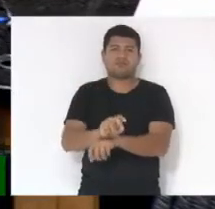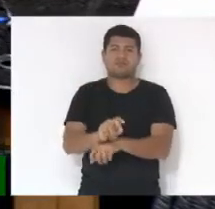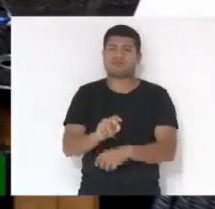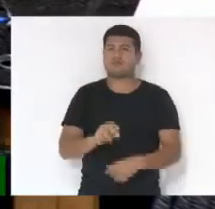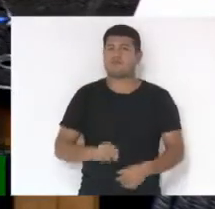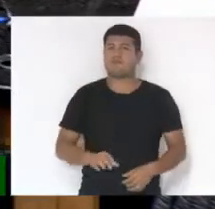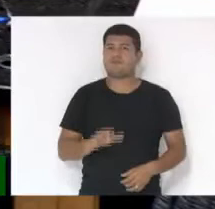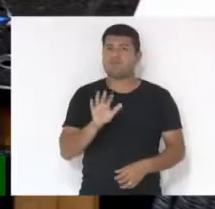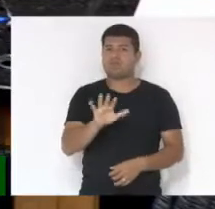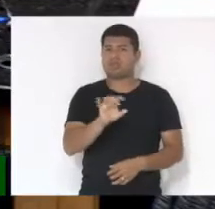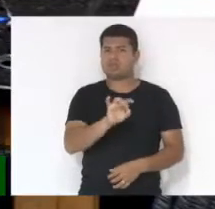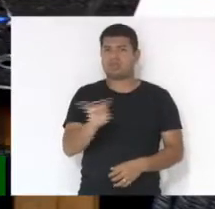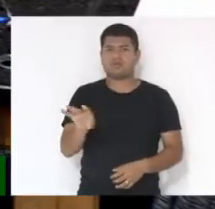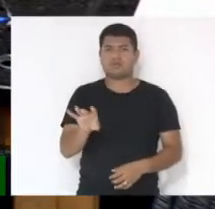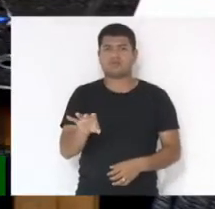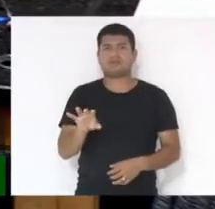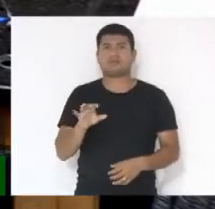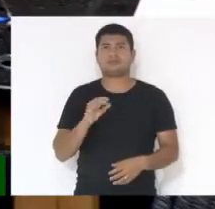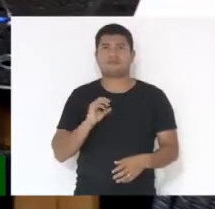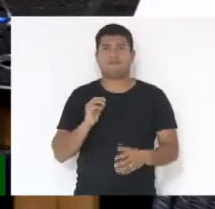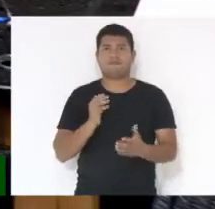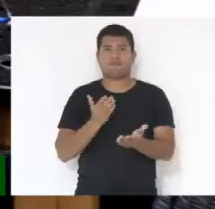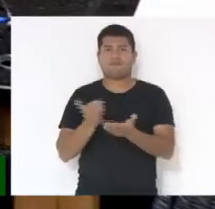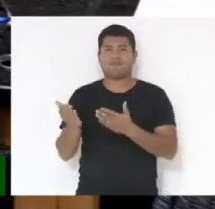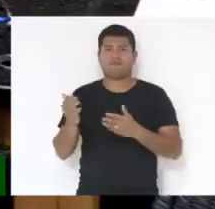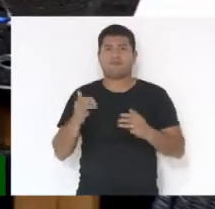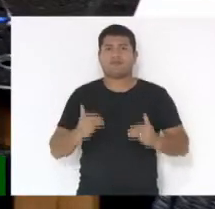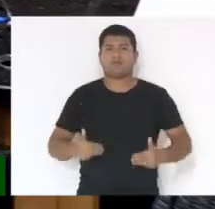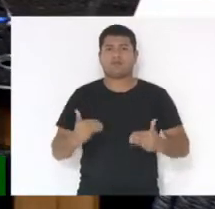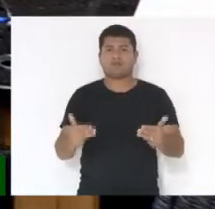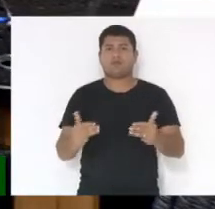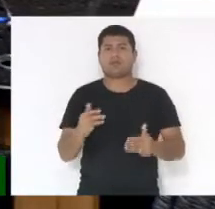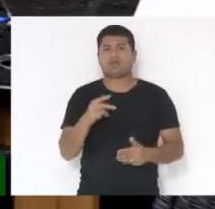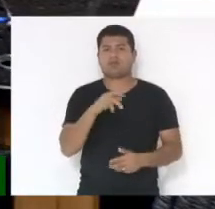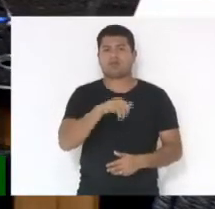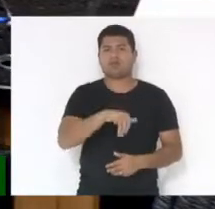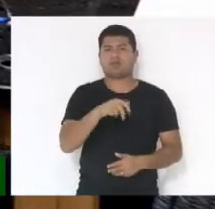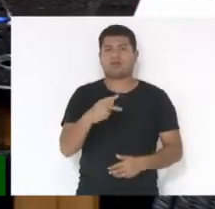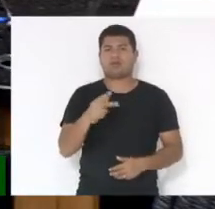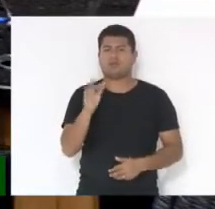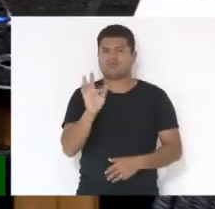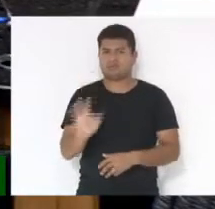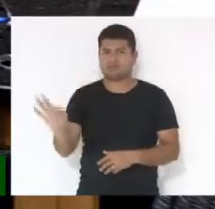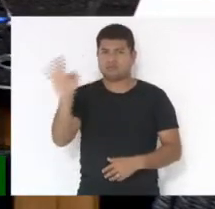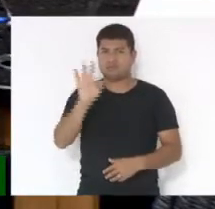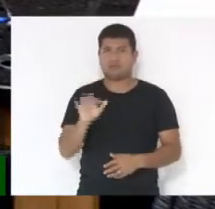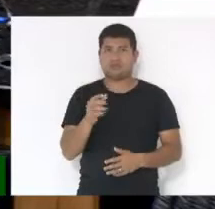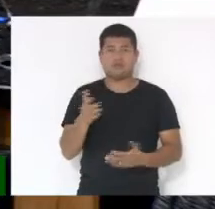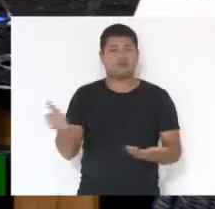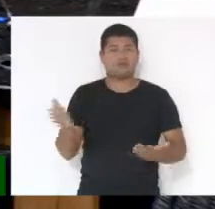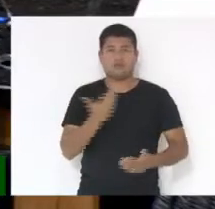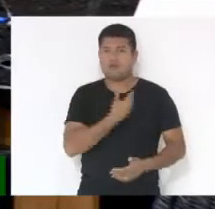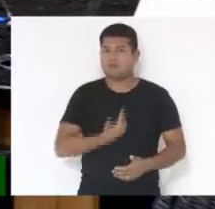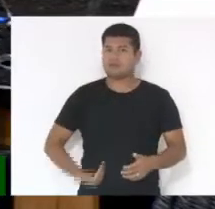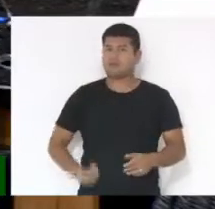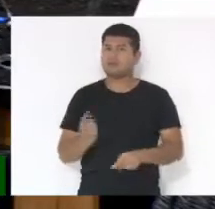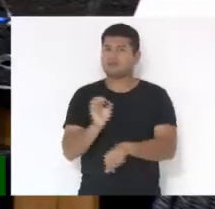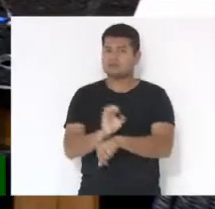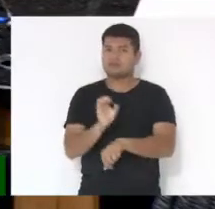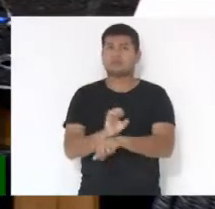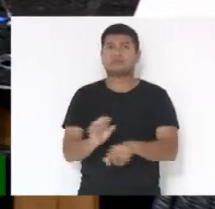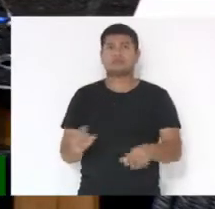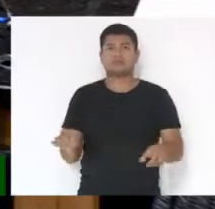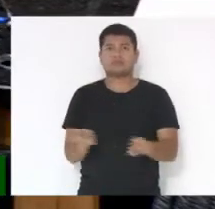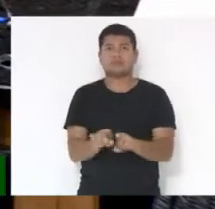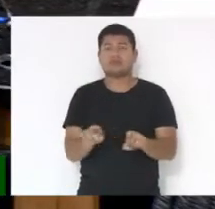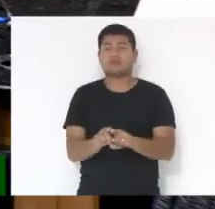apenas com relação ao Ministério Público Federal. Eu quero saber, pelo governo do Estado, a que pé